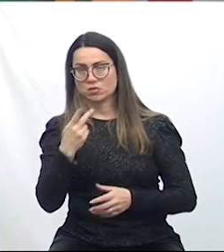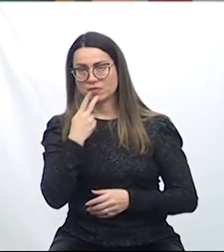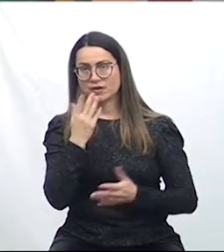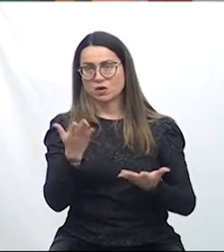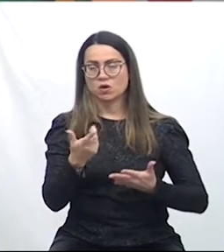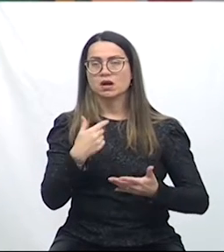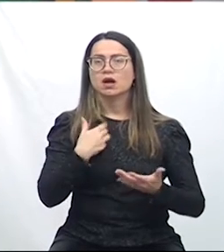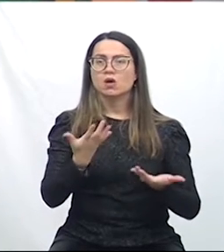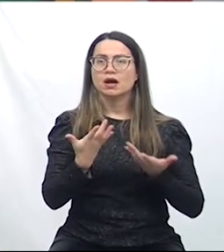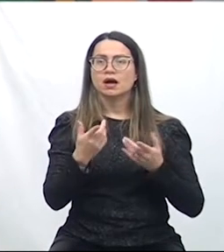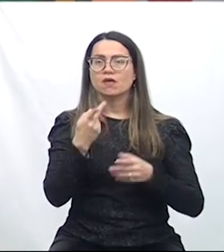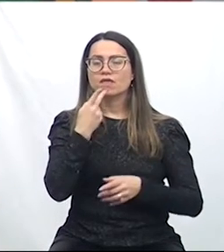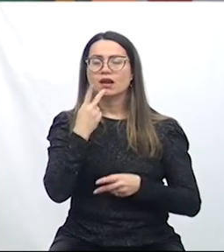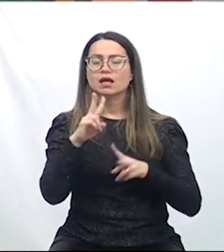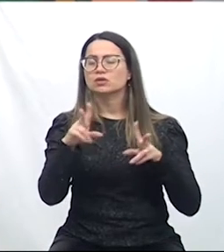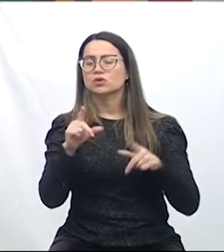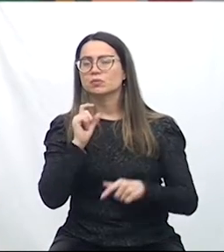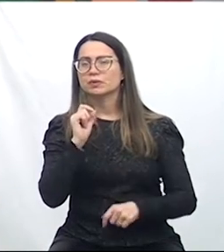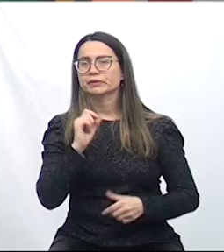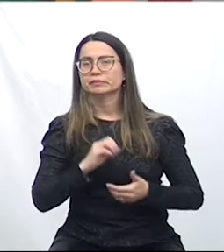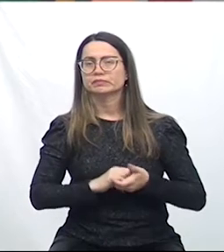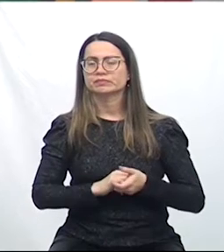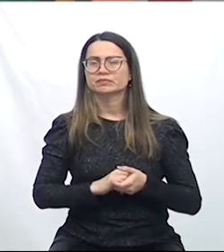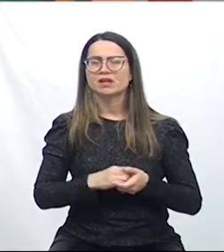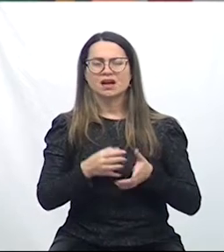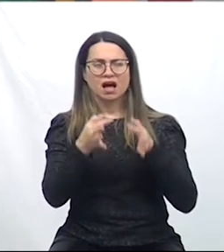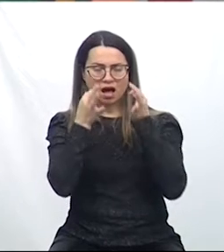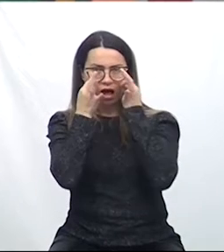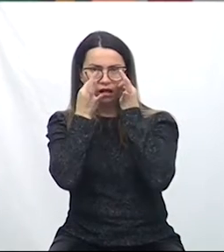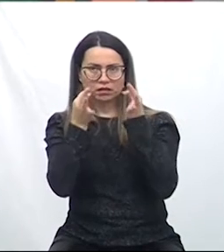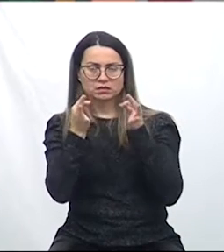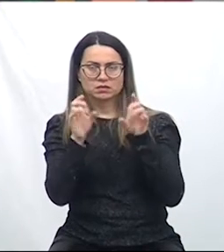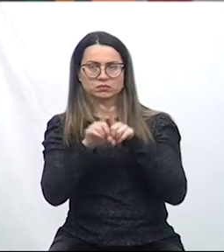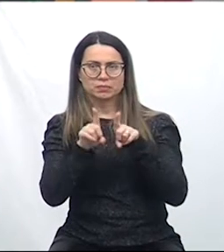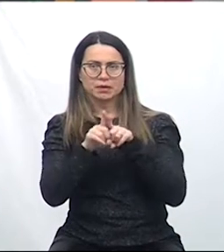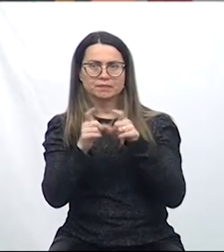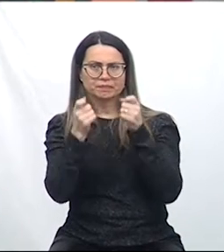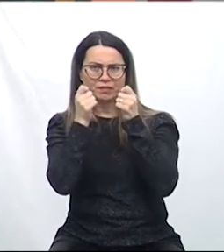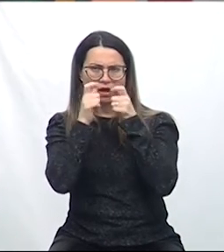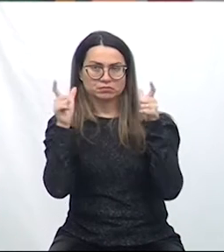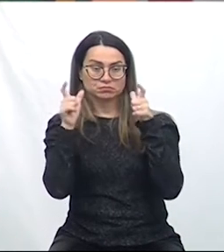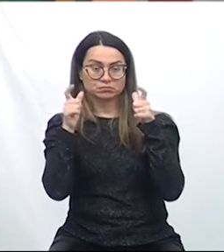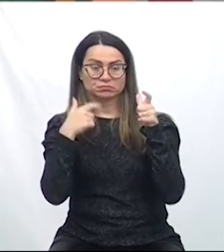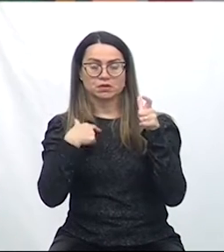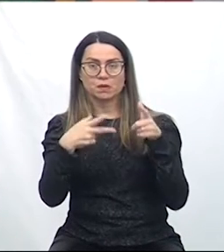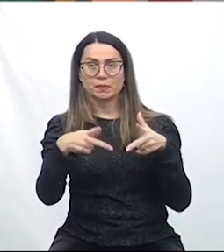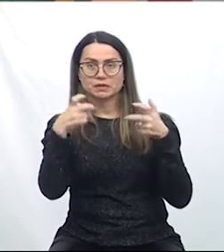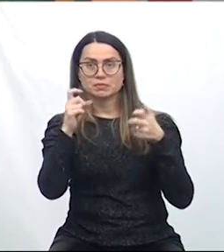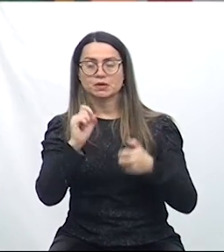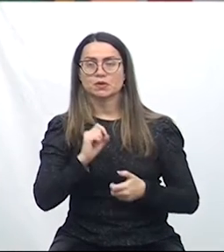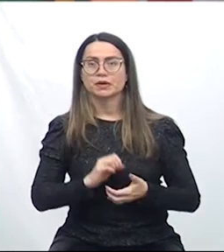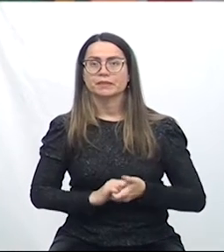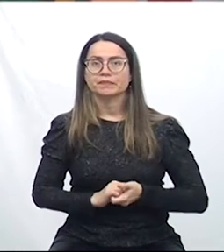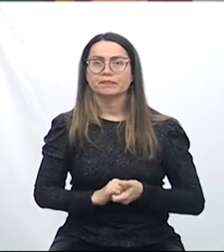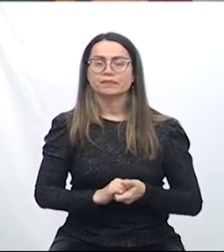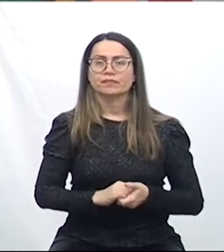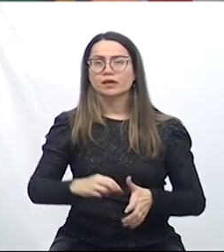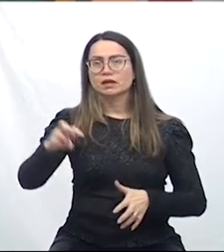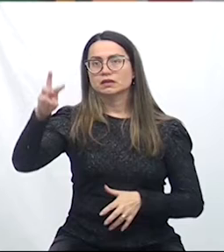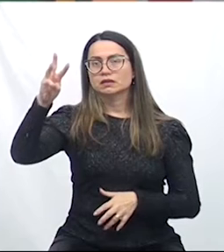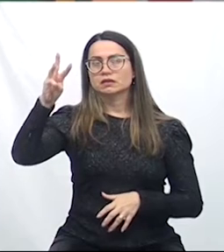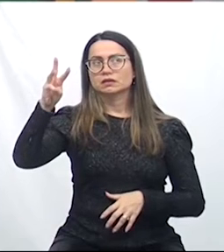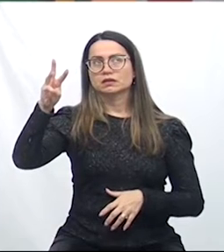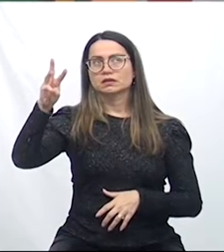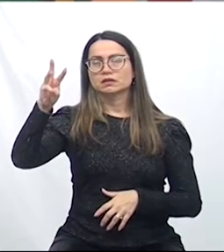comentando aqui, me chamou a atenção, senhora presidente, nesse final de semana, de sábado a segunda-feira, eu fui a 3